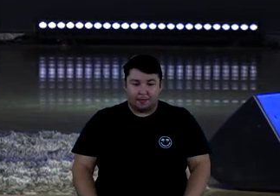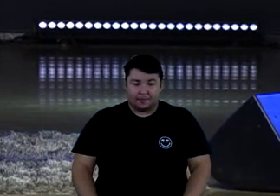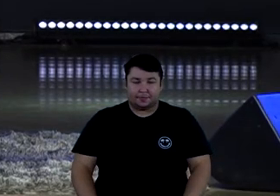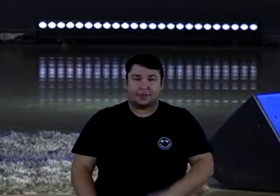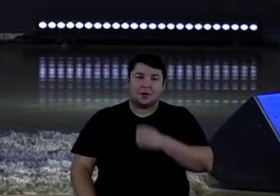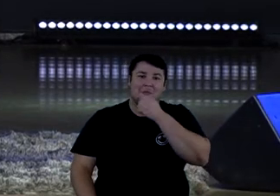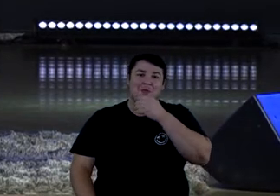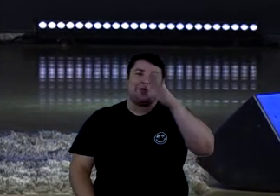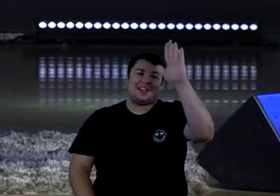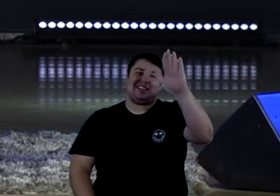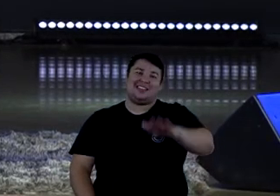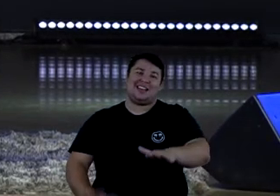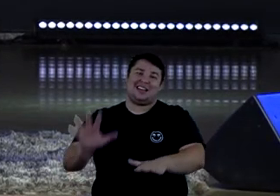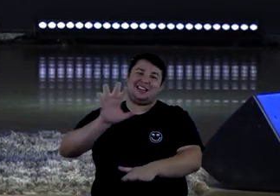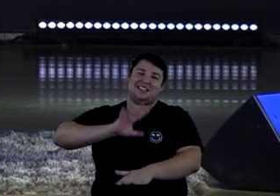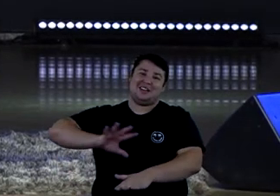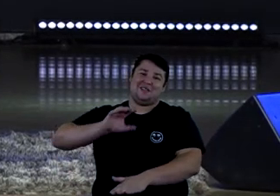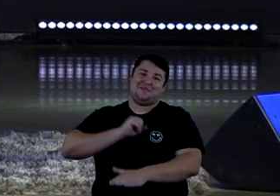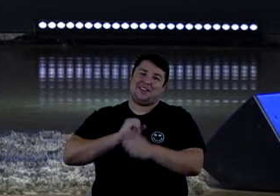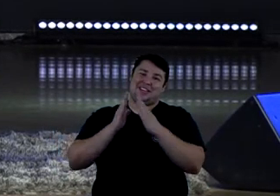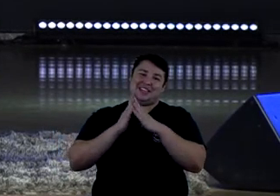Boa tarde, amada igreja do Senhor.